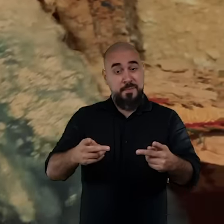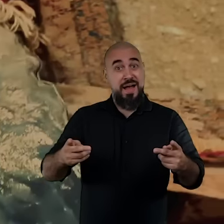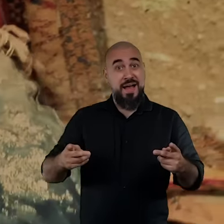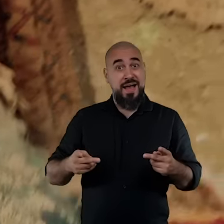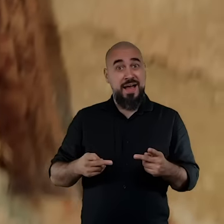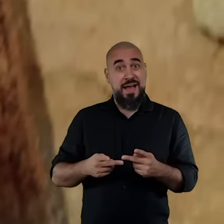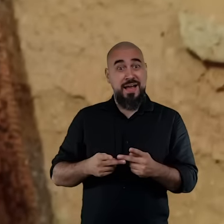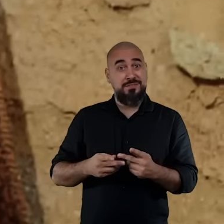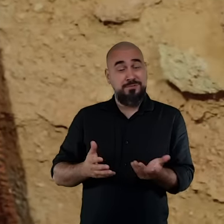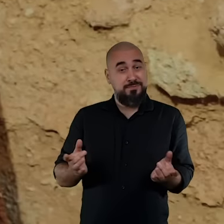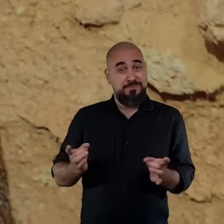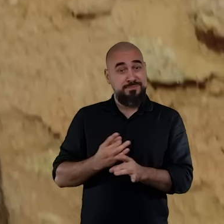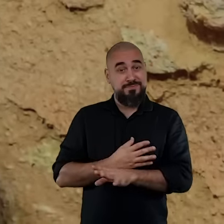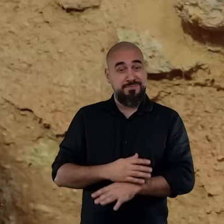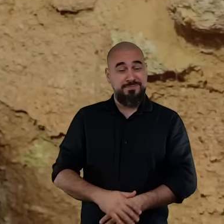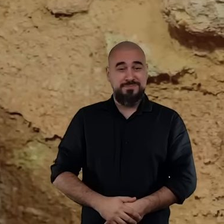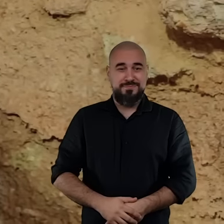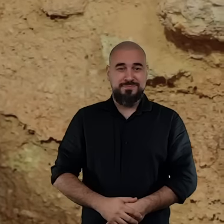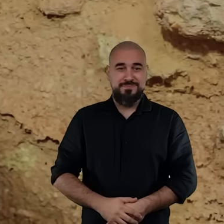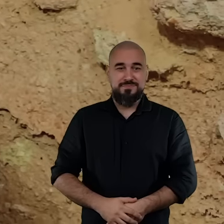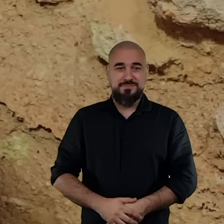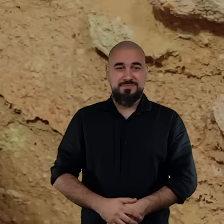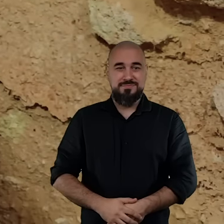Fiz um pratinho.